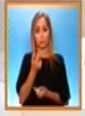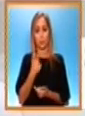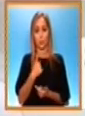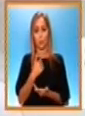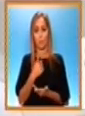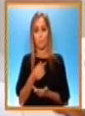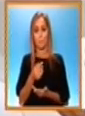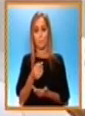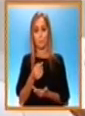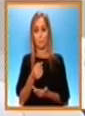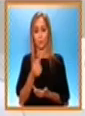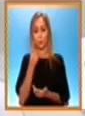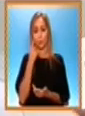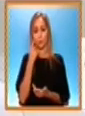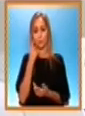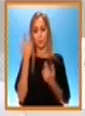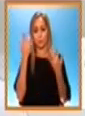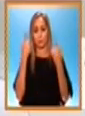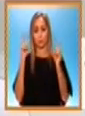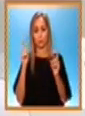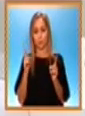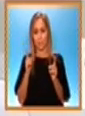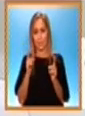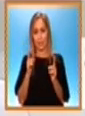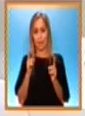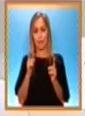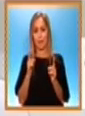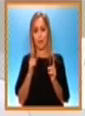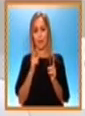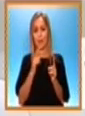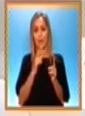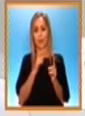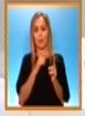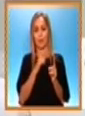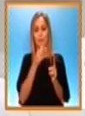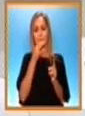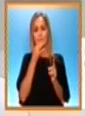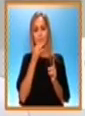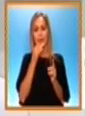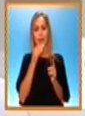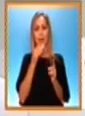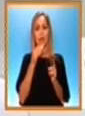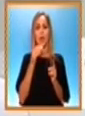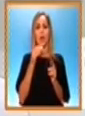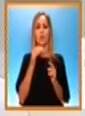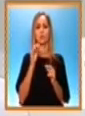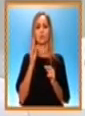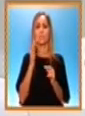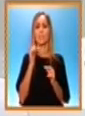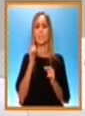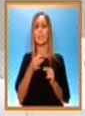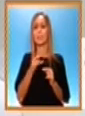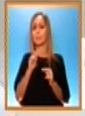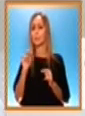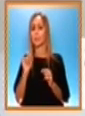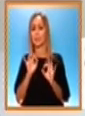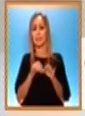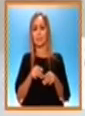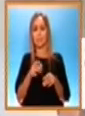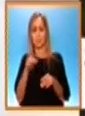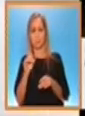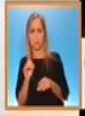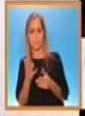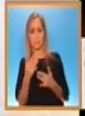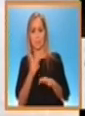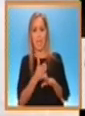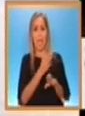mais era por causa do musical do Hair, que fala da cultura hippie, de tudo o que foi o final dos anos 60. Uhum. Mas... O que